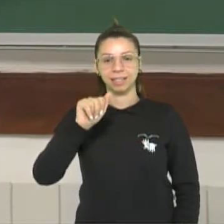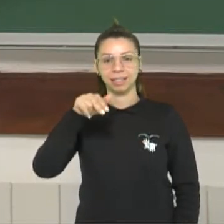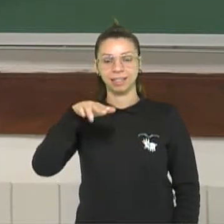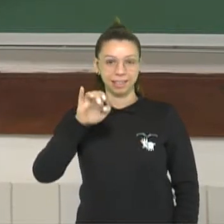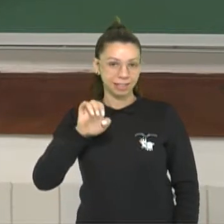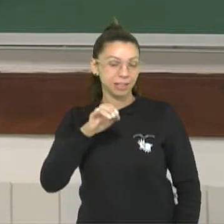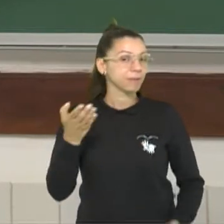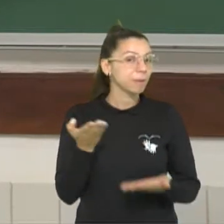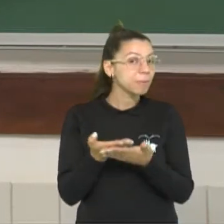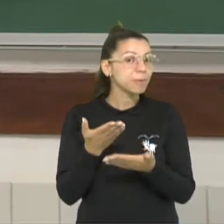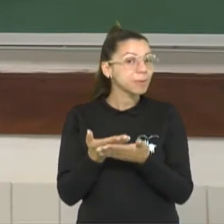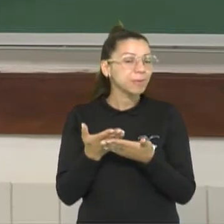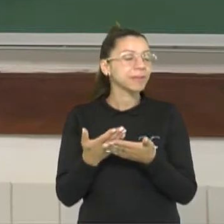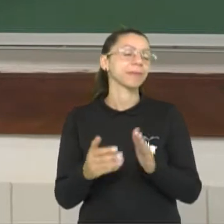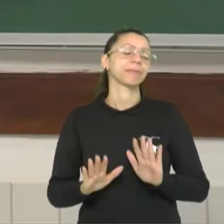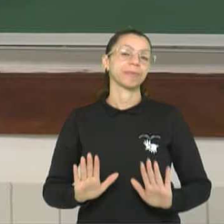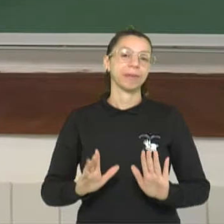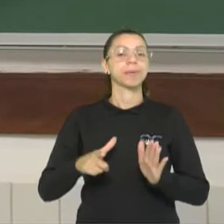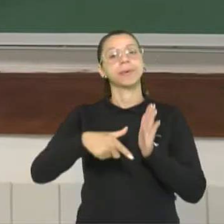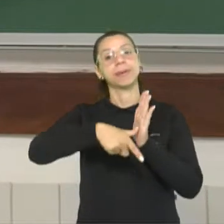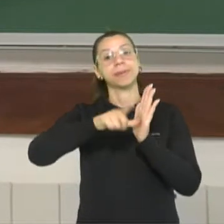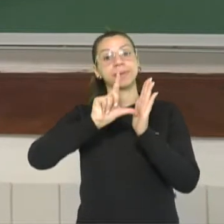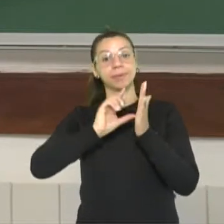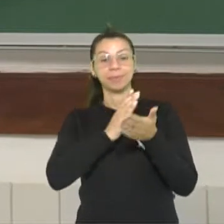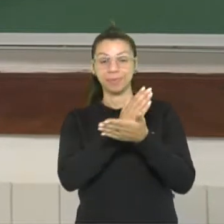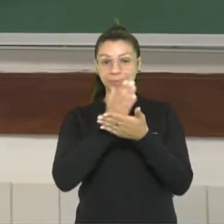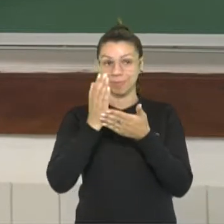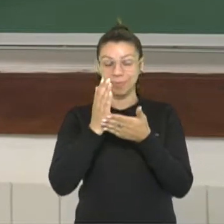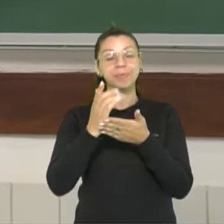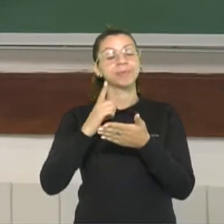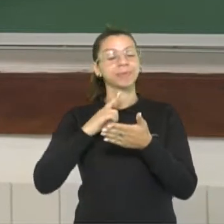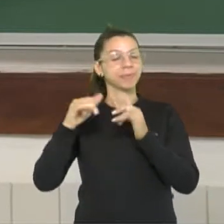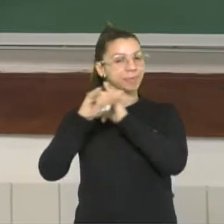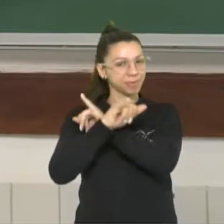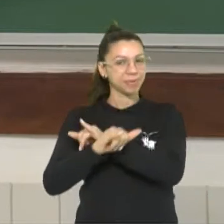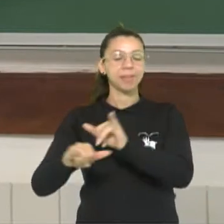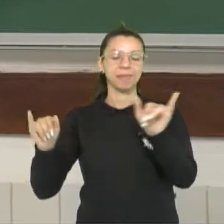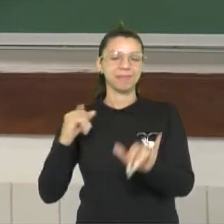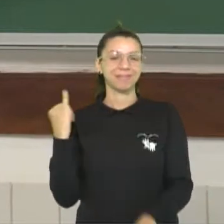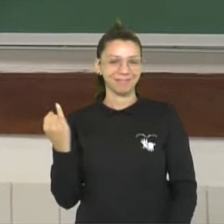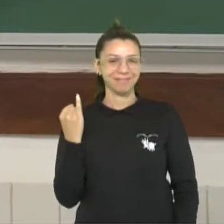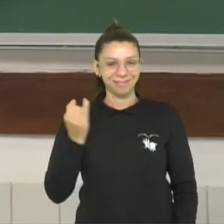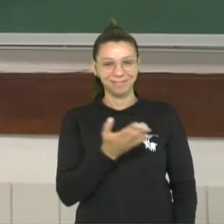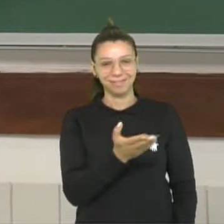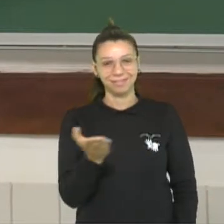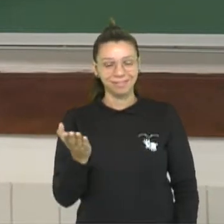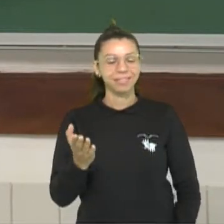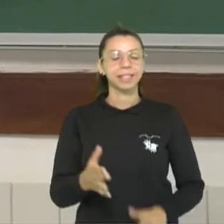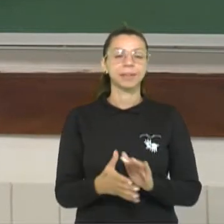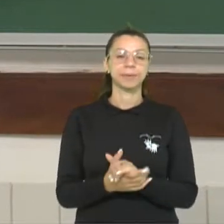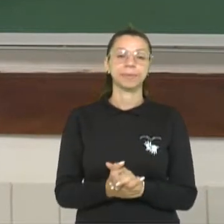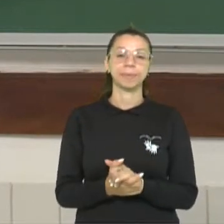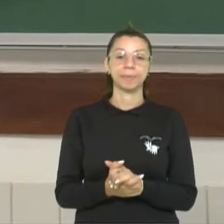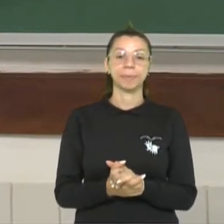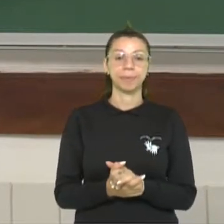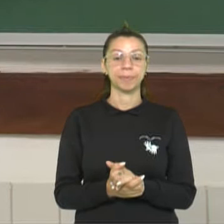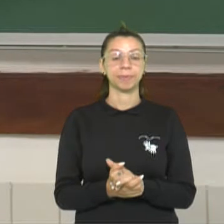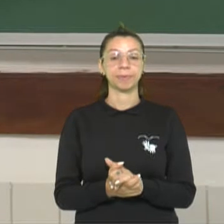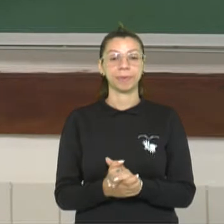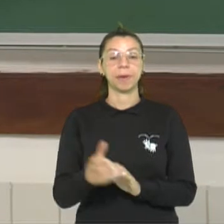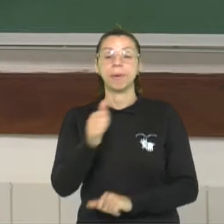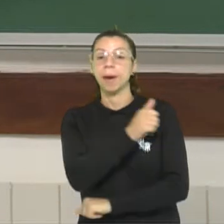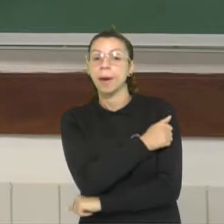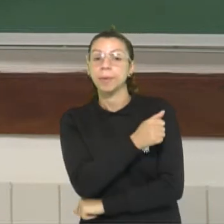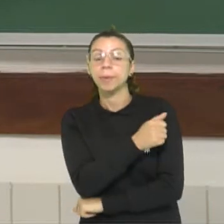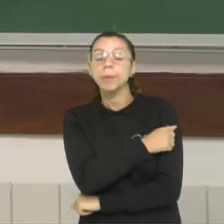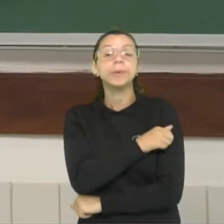mais, bem? Antes de começarmos, nós temos os nossos recadinhos, tá? Você que faz atividade pela